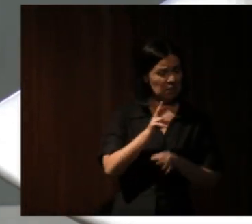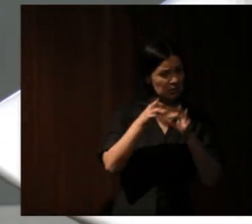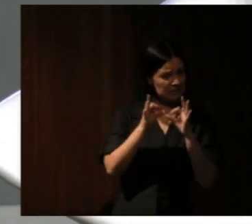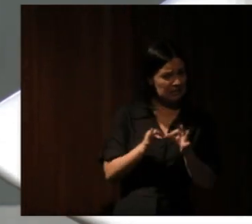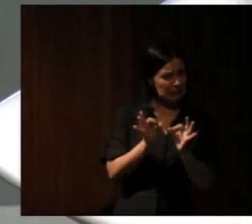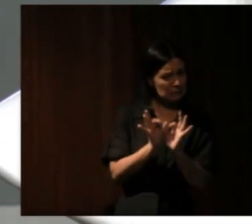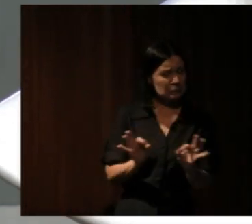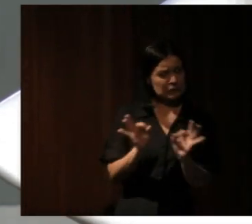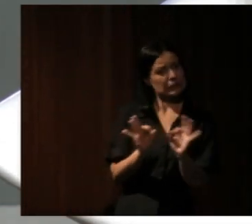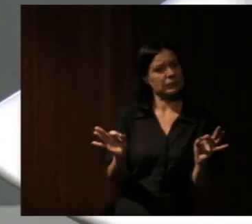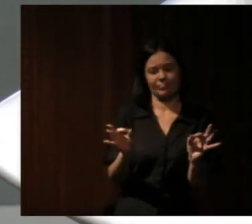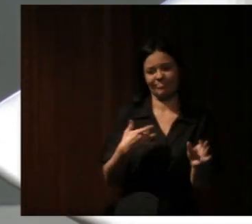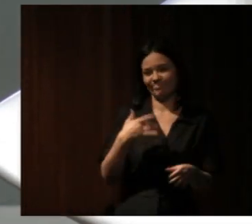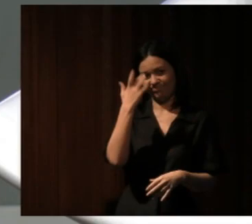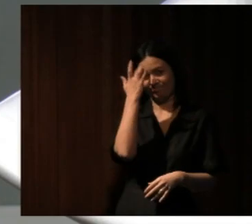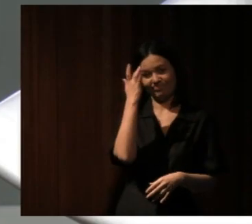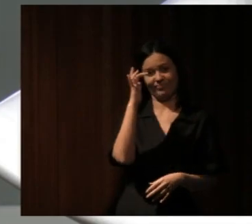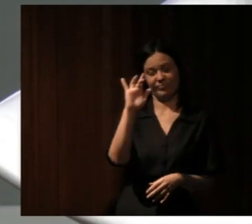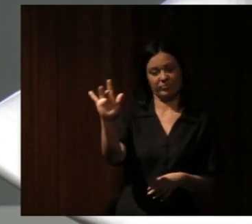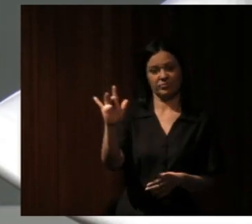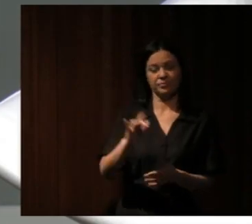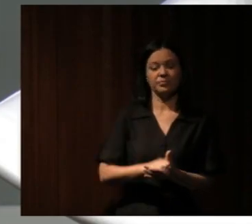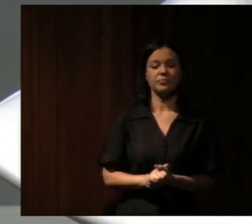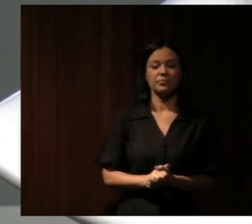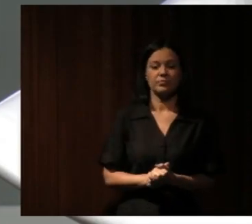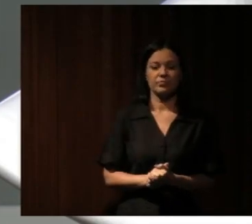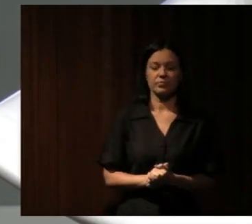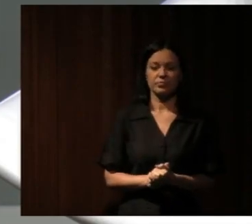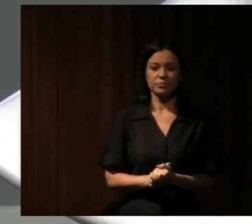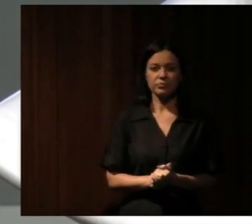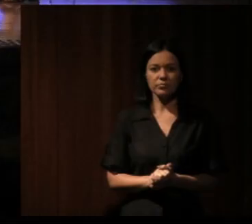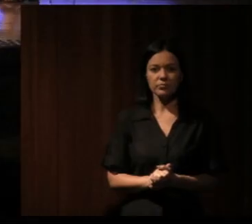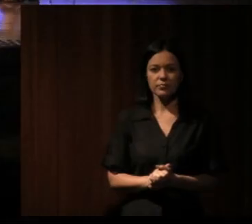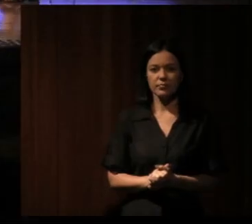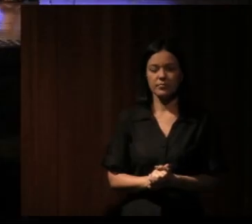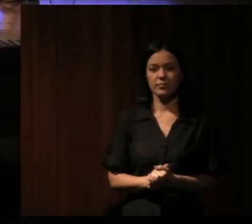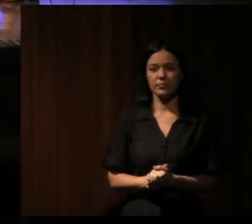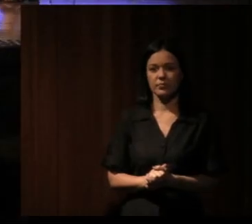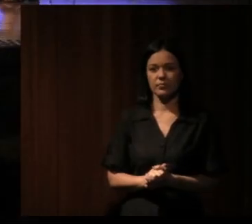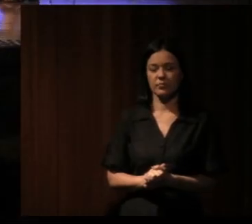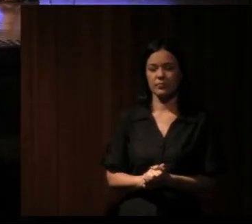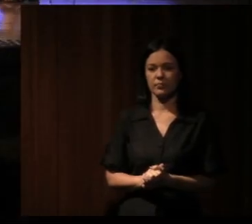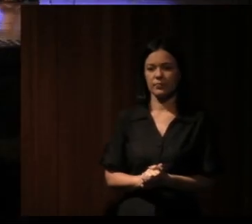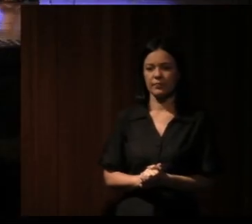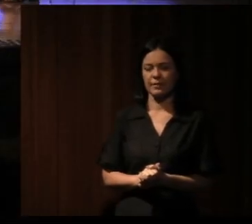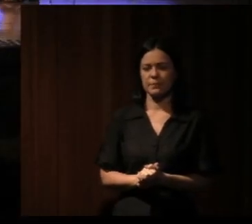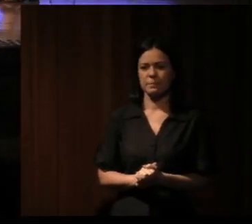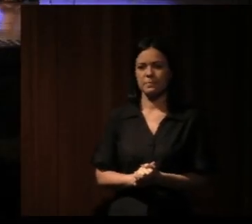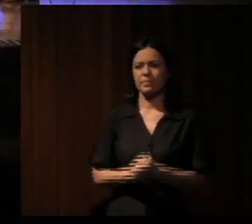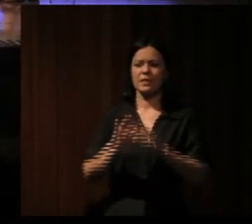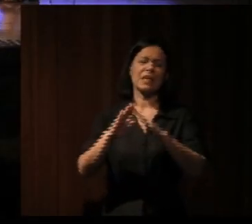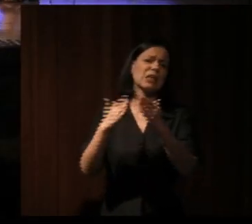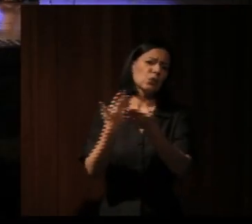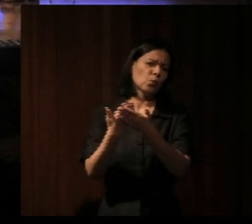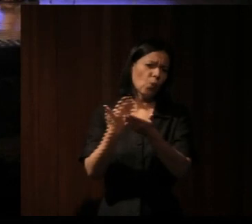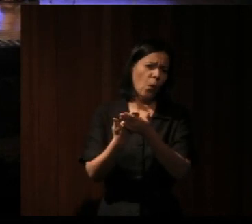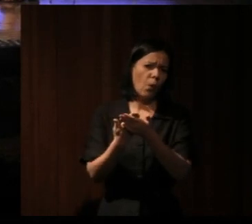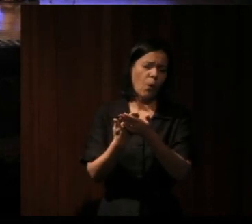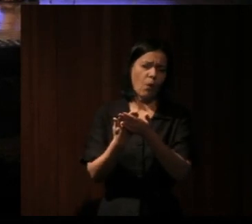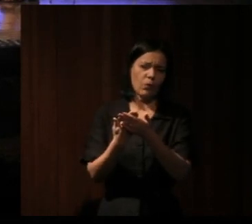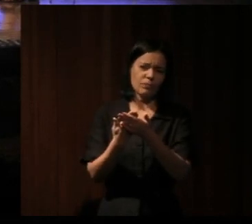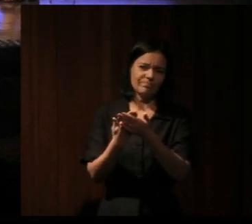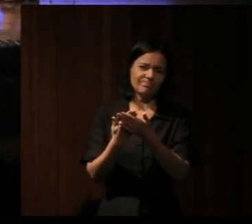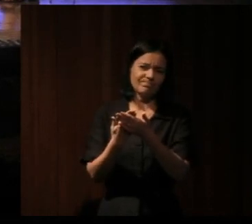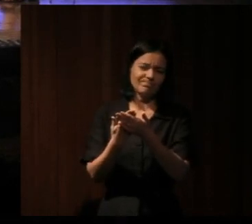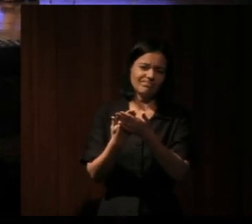simples e tão rápida a a se tomar é os ataques das escolas com o 8 de janeiro